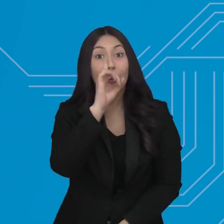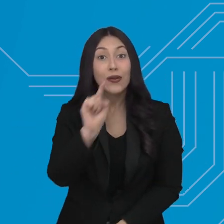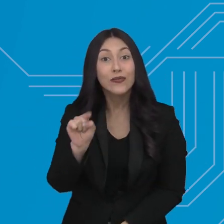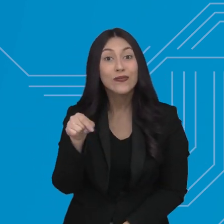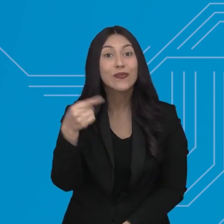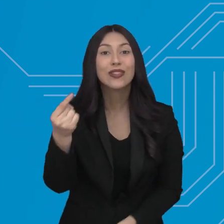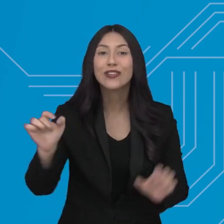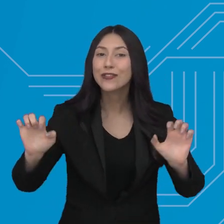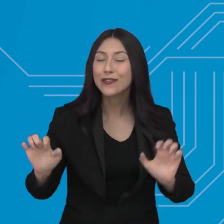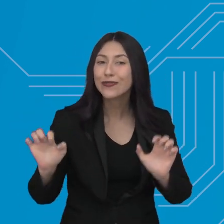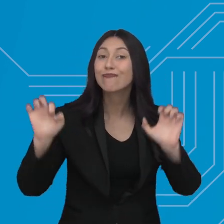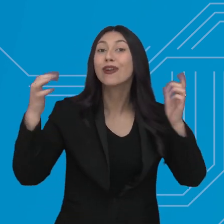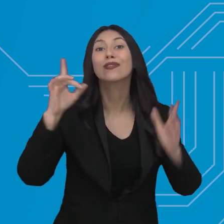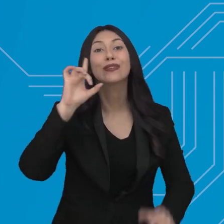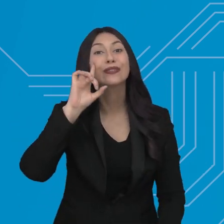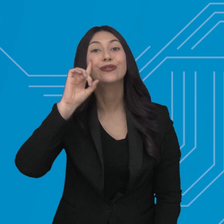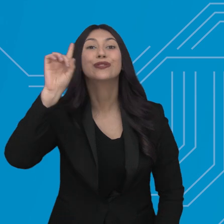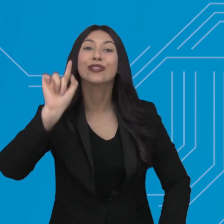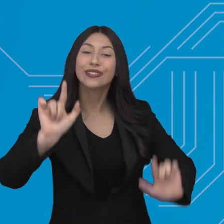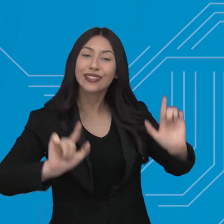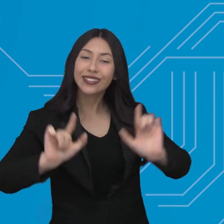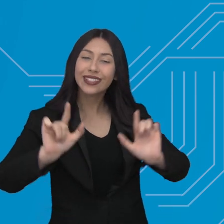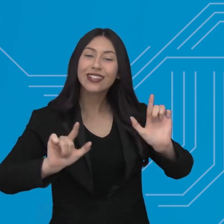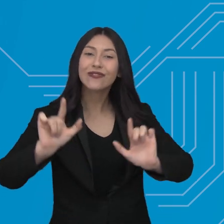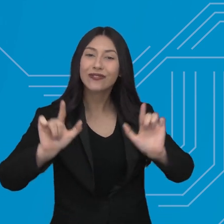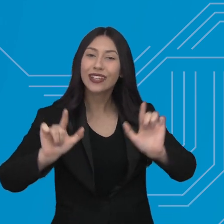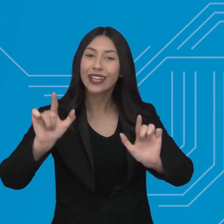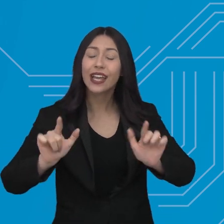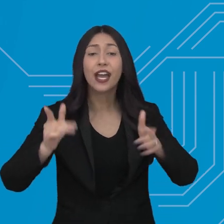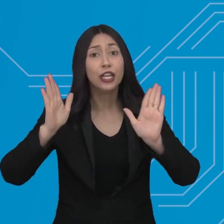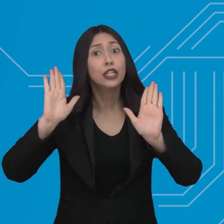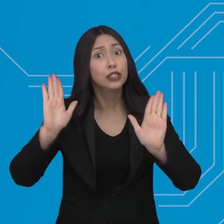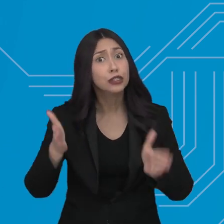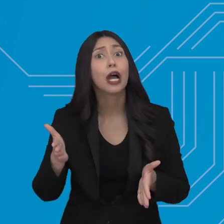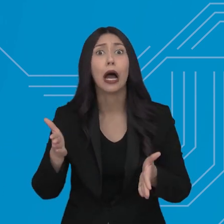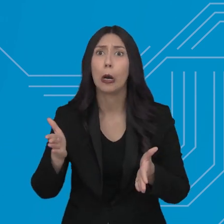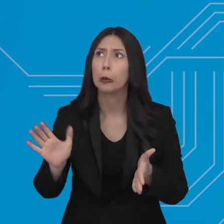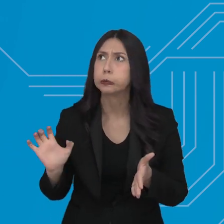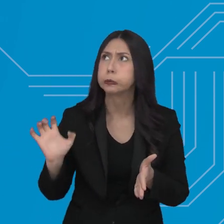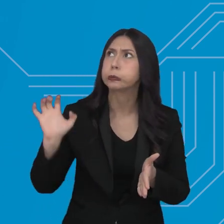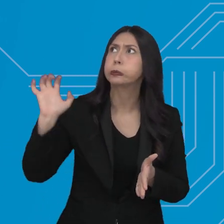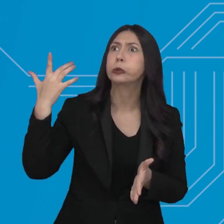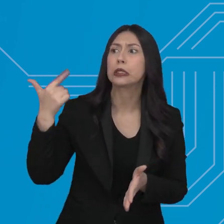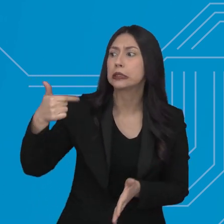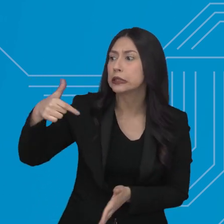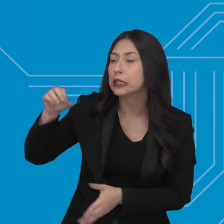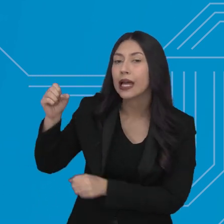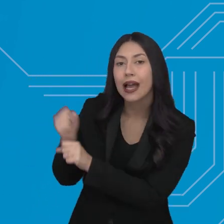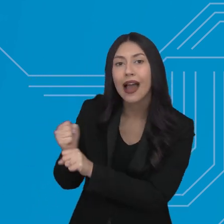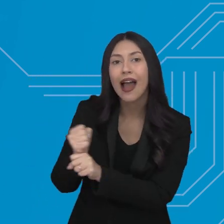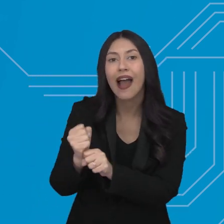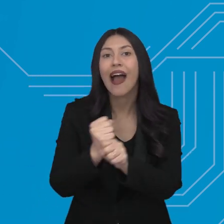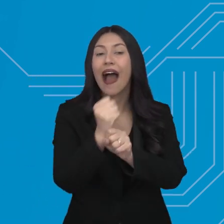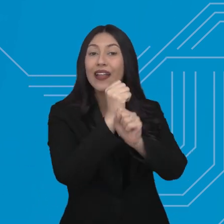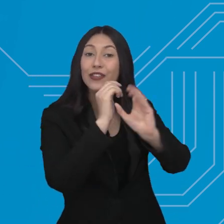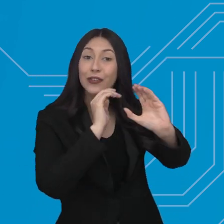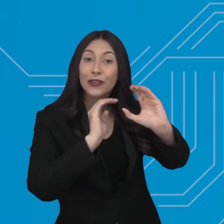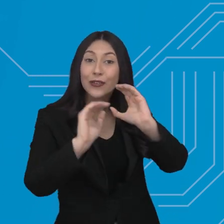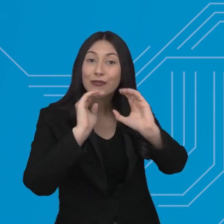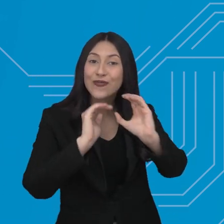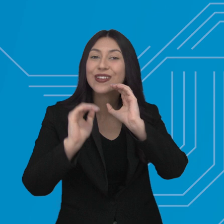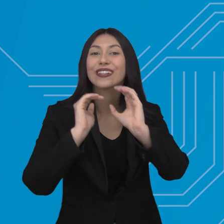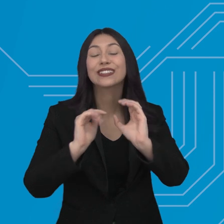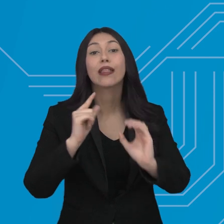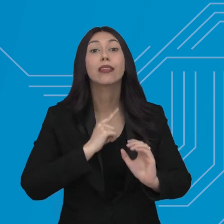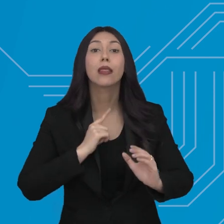próximo domingo é comemorado o Dia da Televisão. Presente na vida dos brasileiros há mais de 70 anos, esse veículo